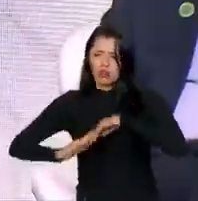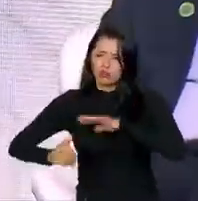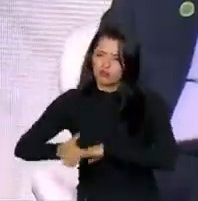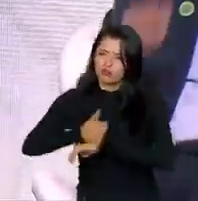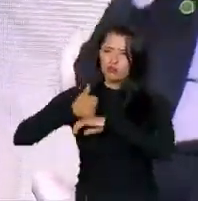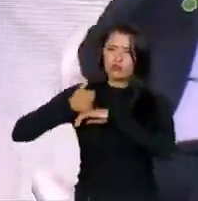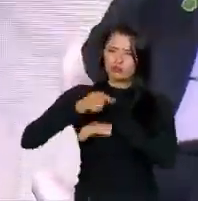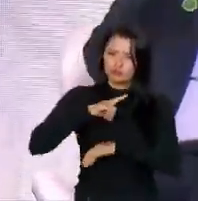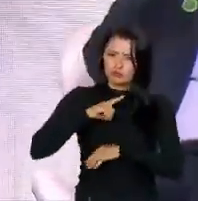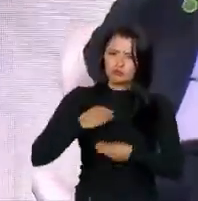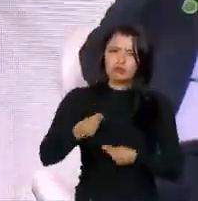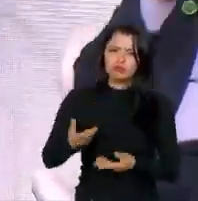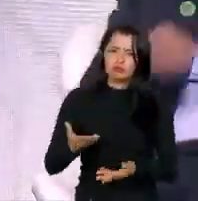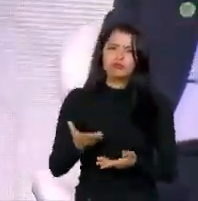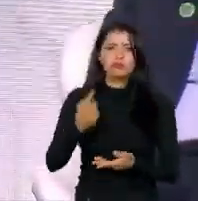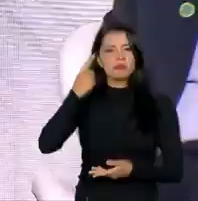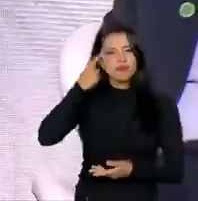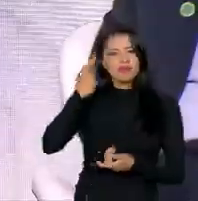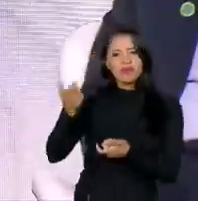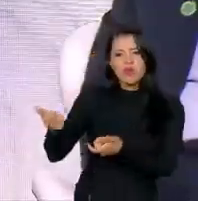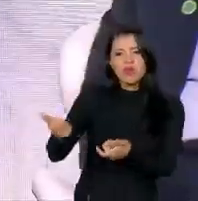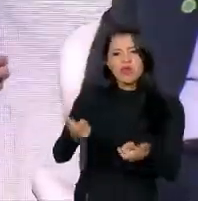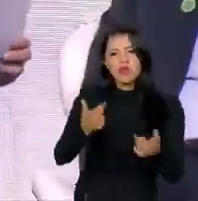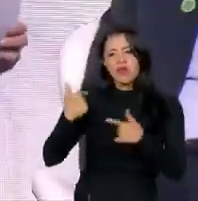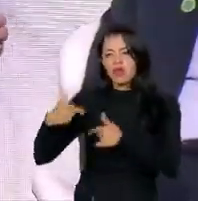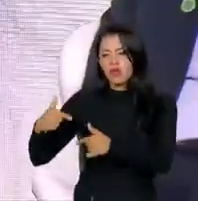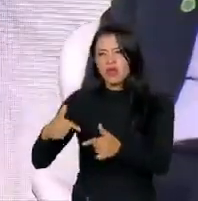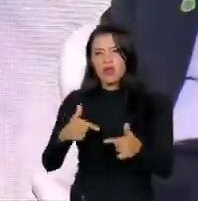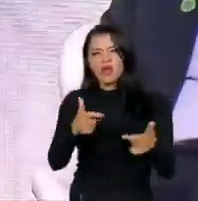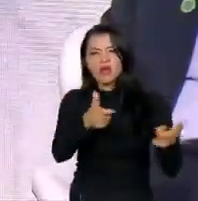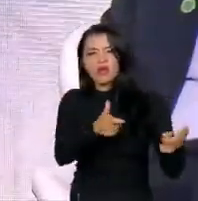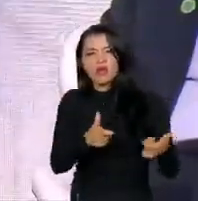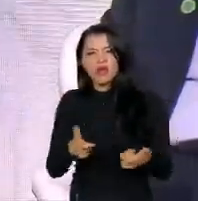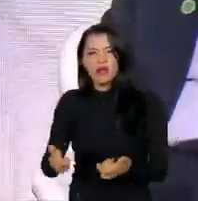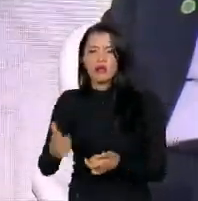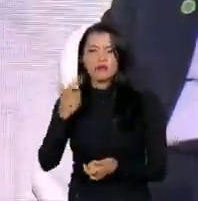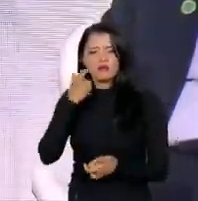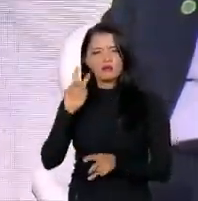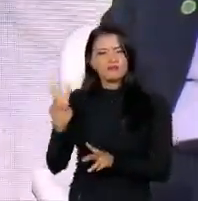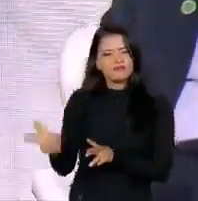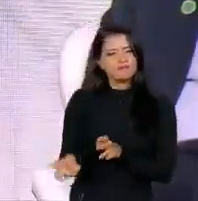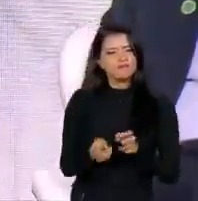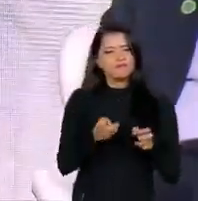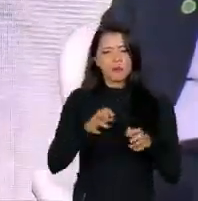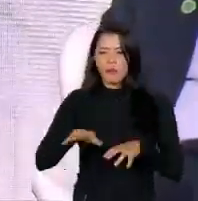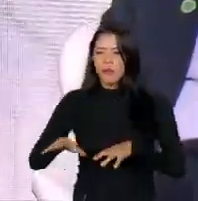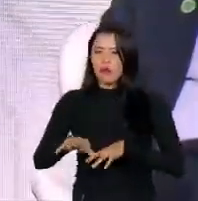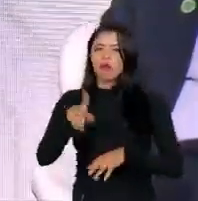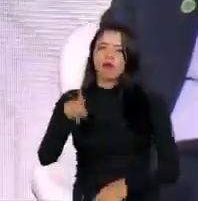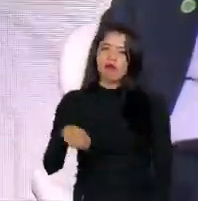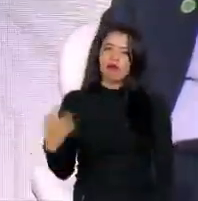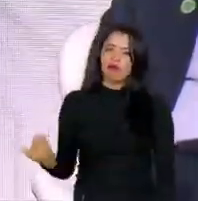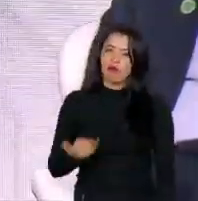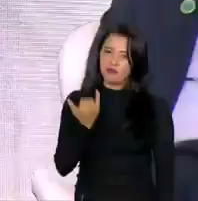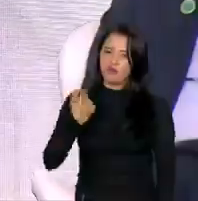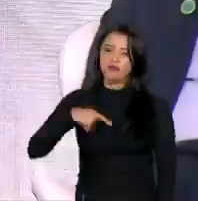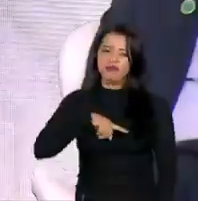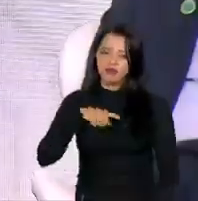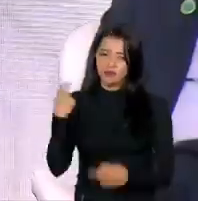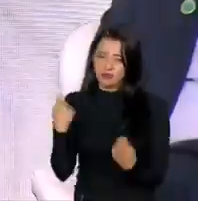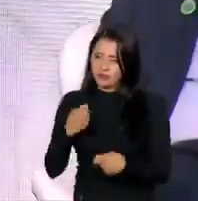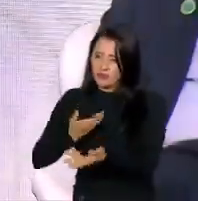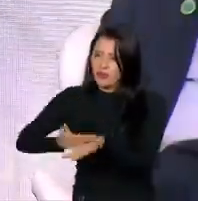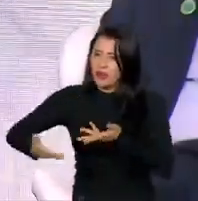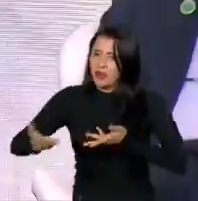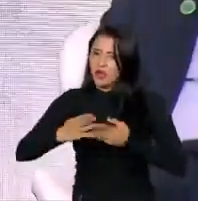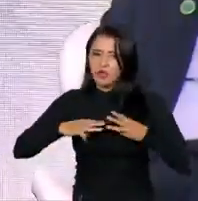profissional. Pensar nesses postos de trabalho. Eu vejo essa agenda intersetorial super importante. A gente tem que conversar com todos